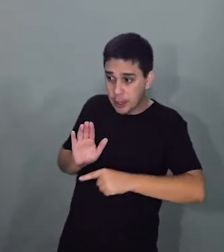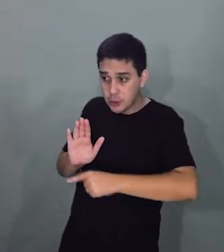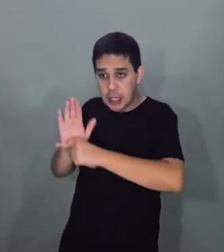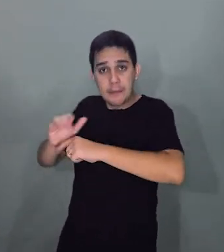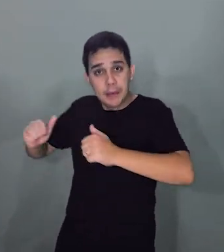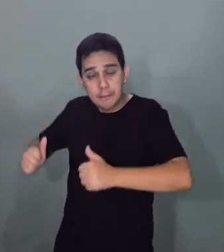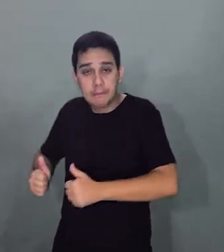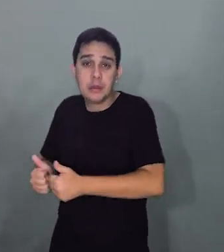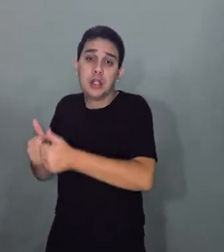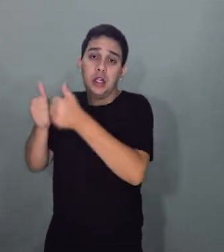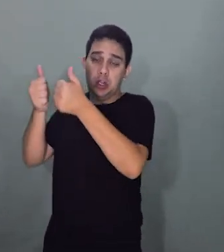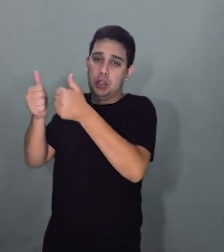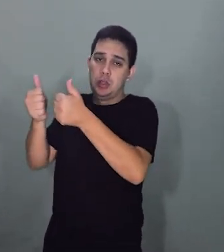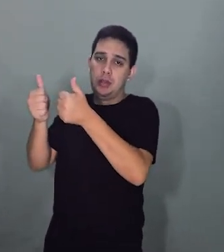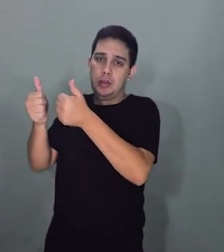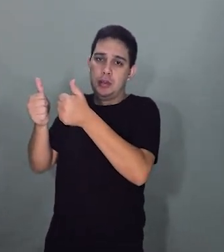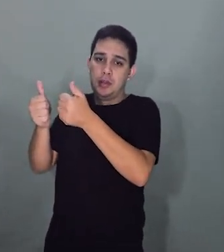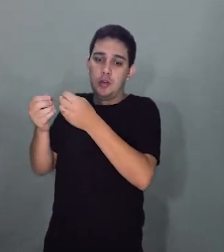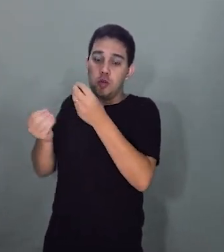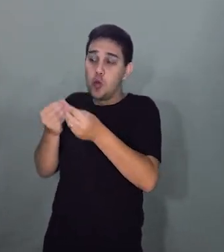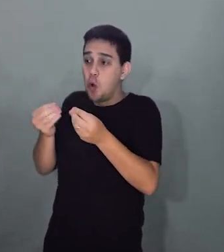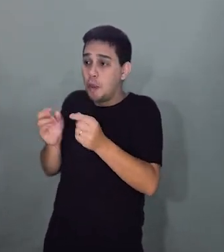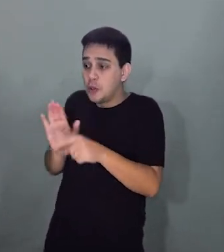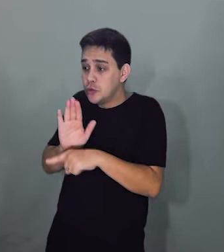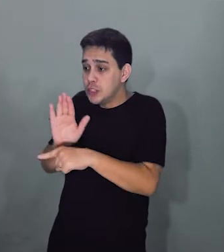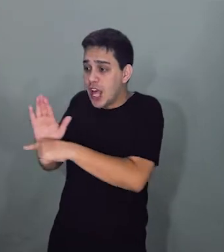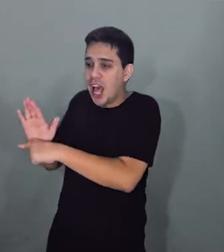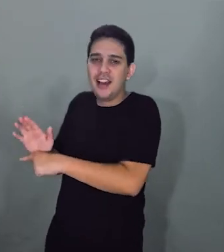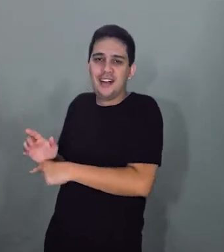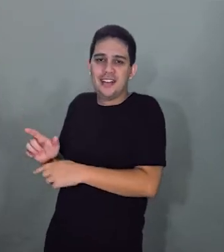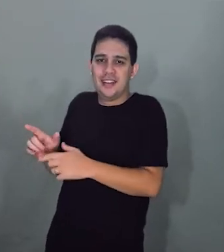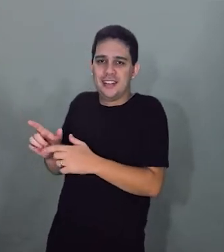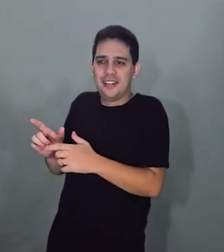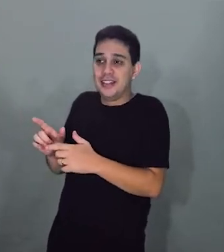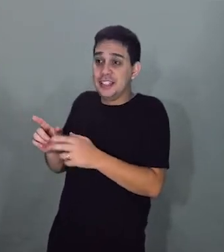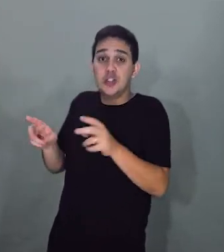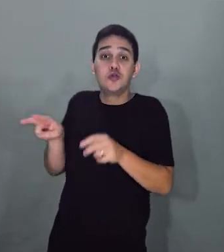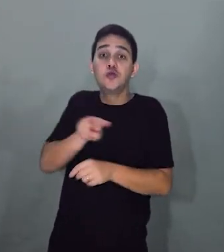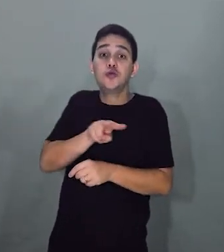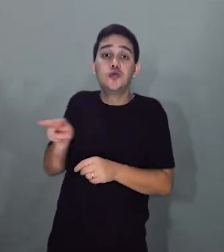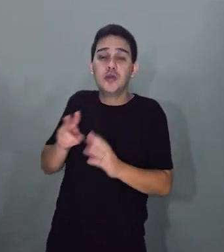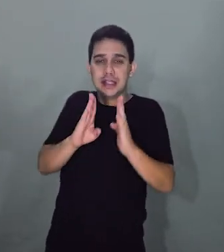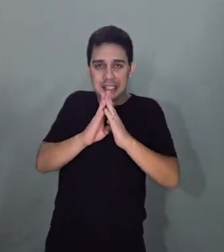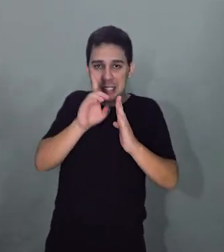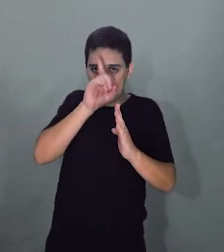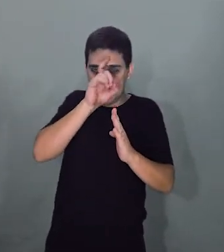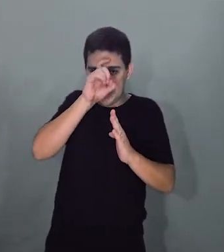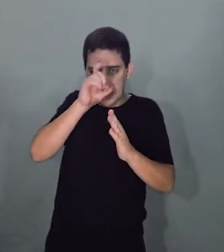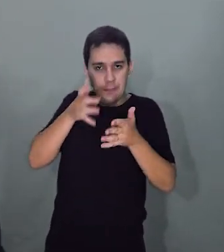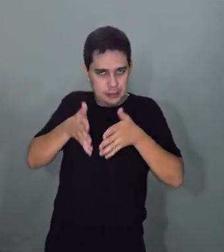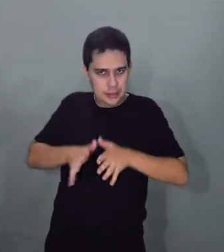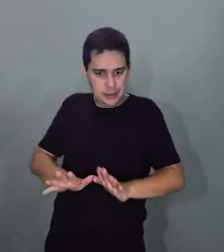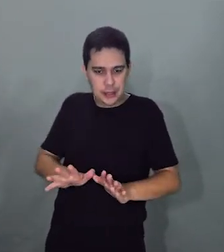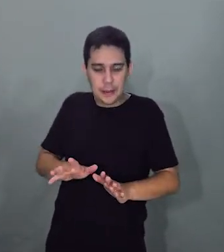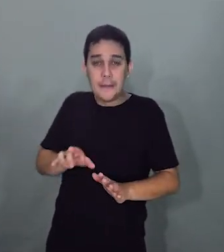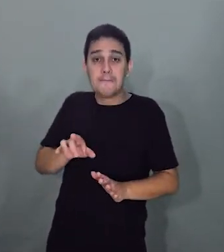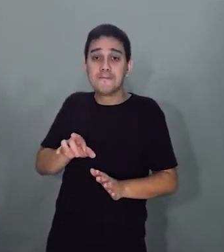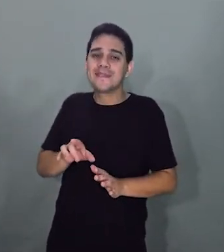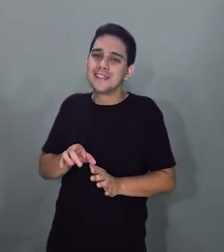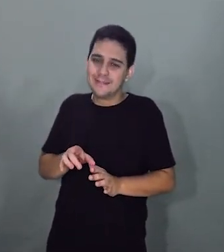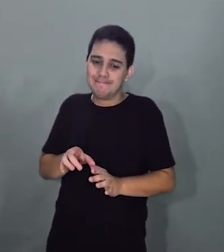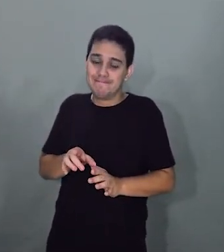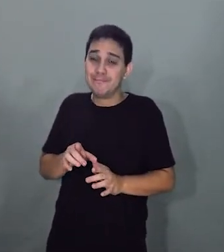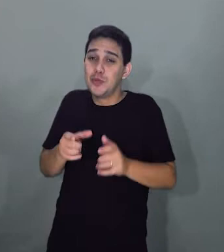melhorar esses índices de cobertura, né, que nessas 2 maternidades em que a gente está, o índice ainda não é